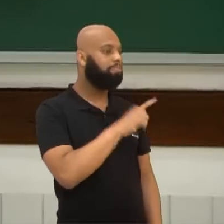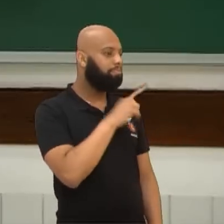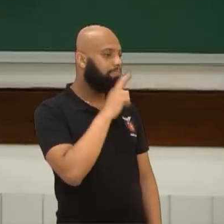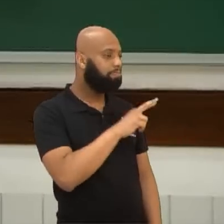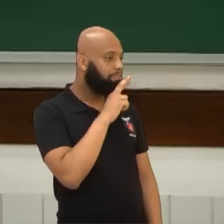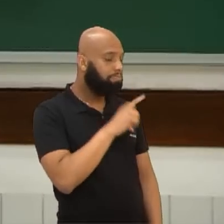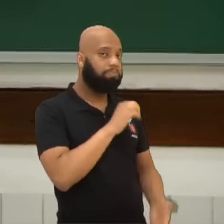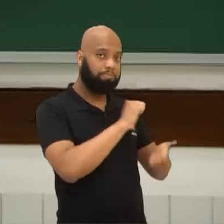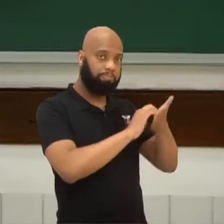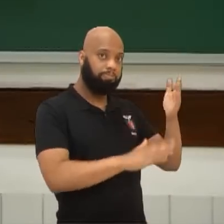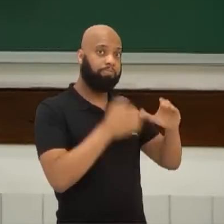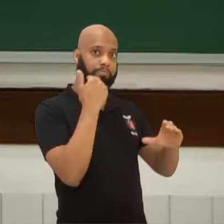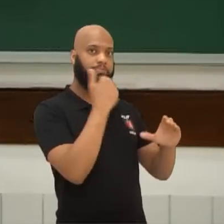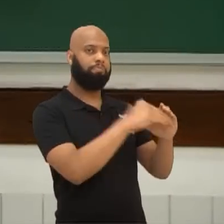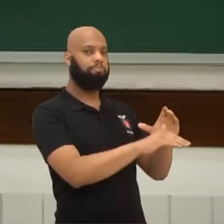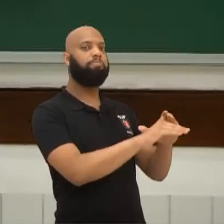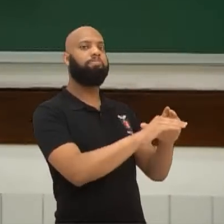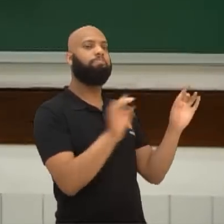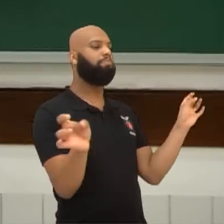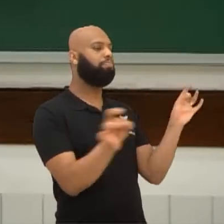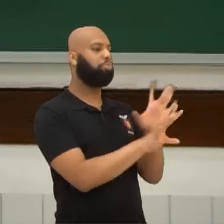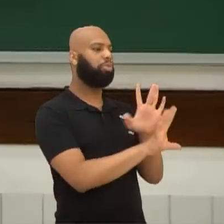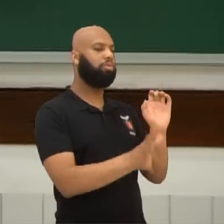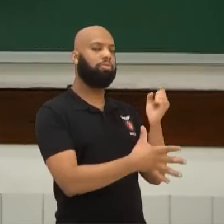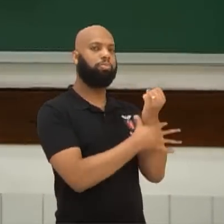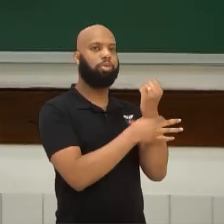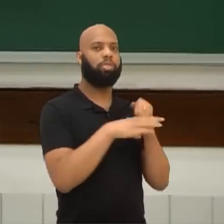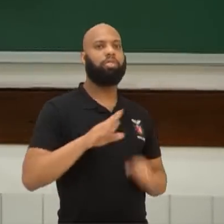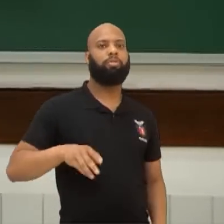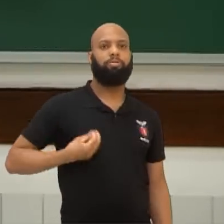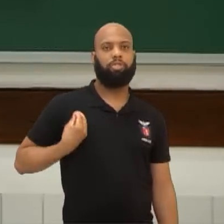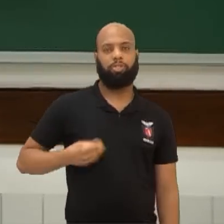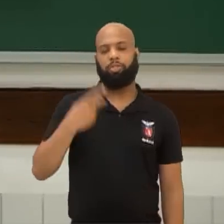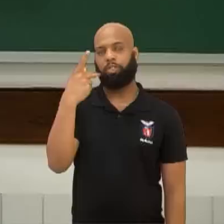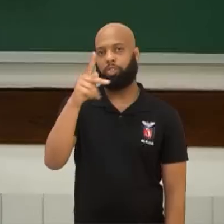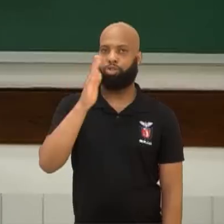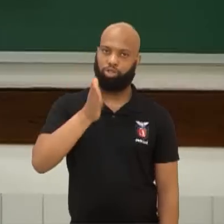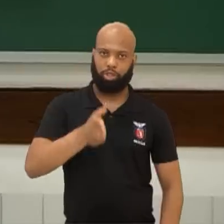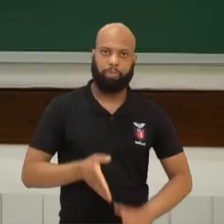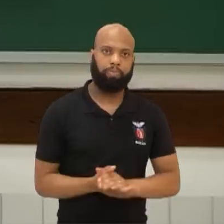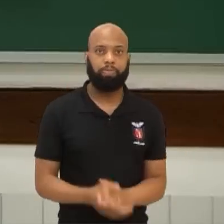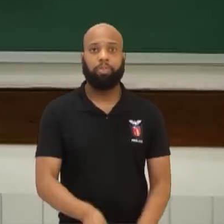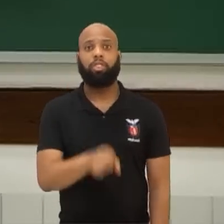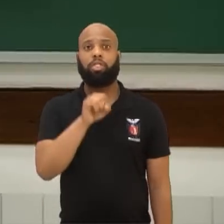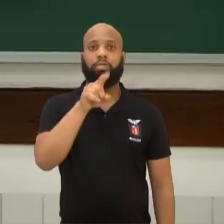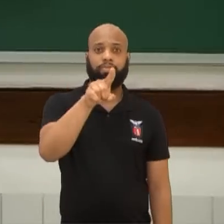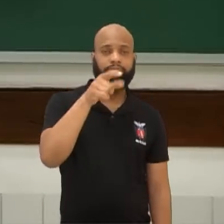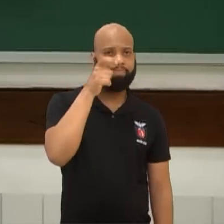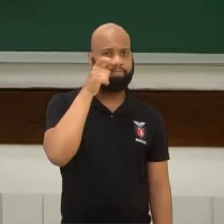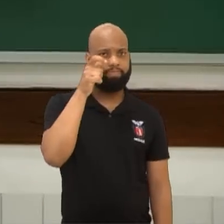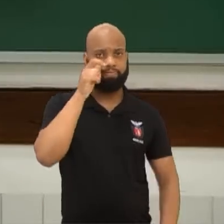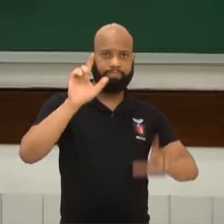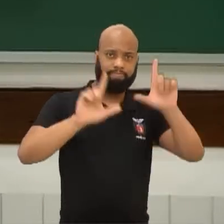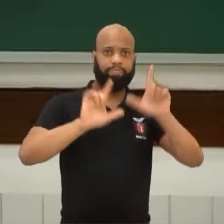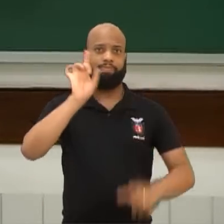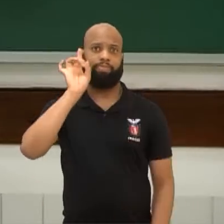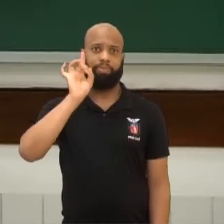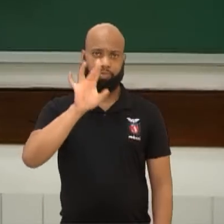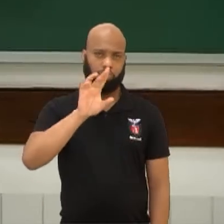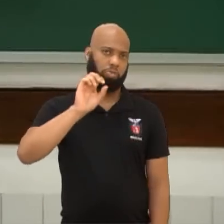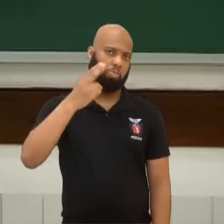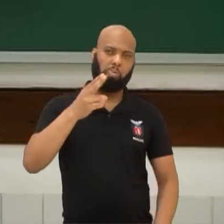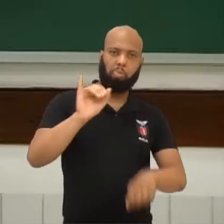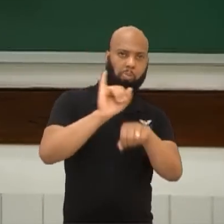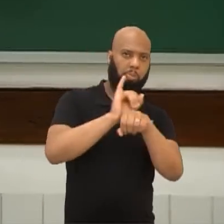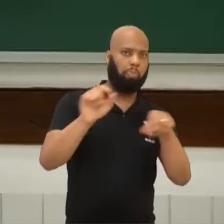a atividade, clicar em enviar e assim a sua presença estará garantida, tá bom? E você